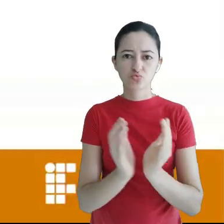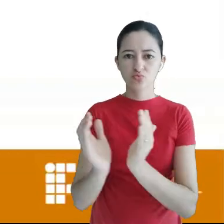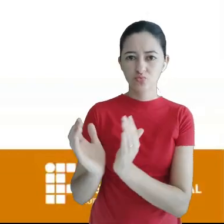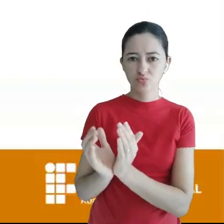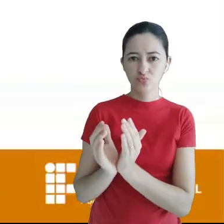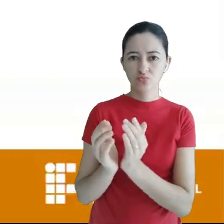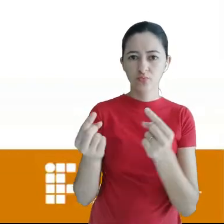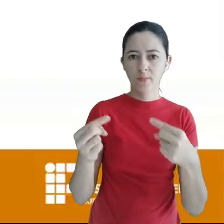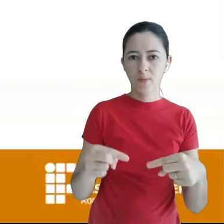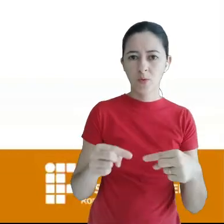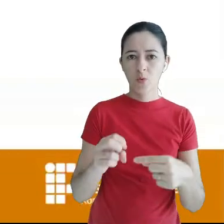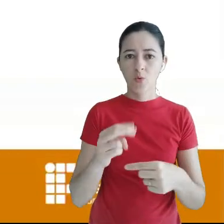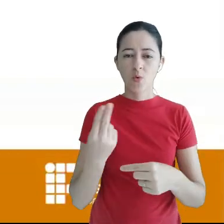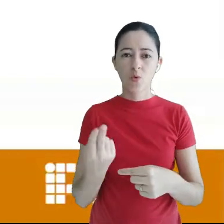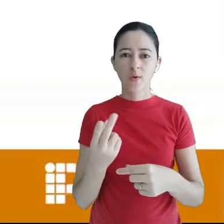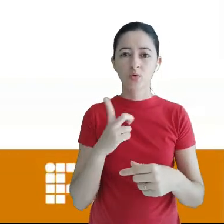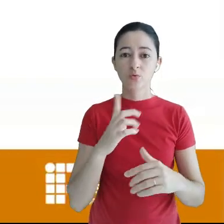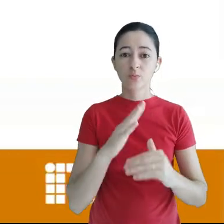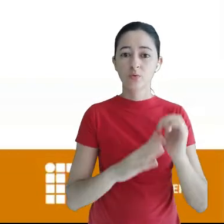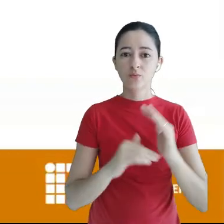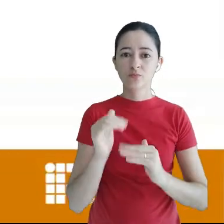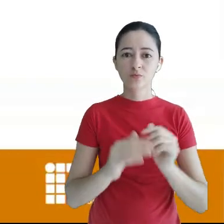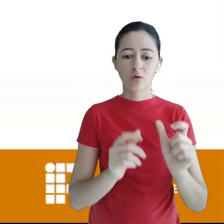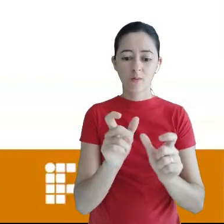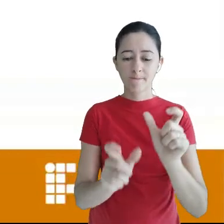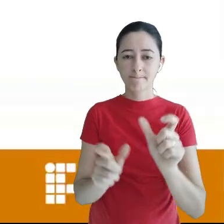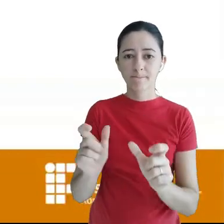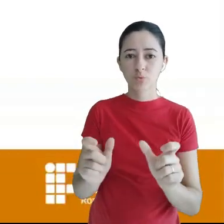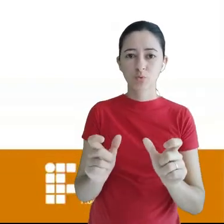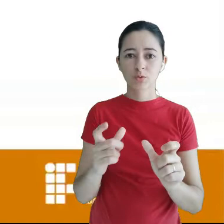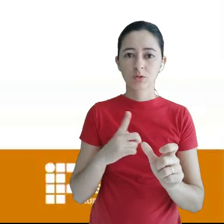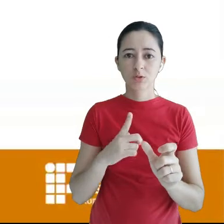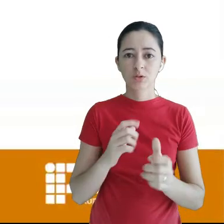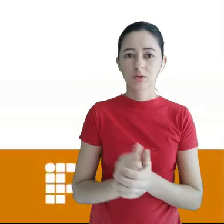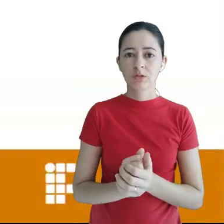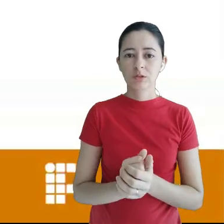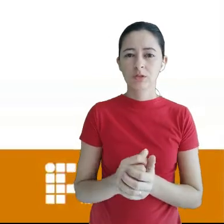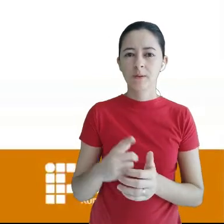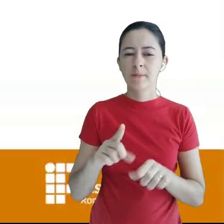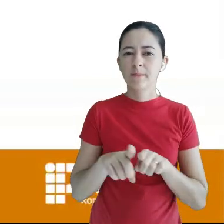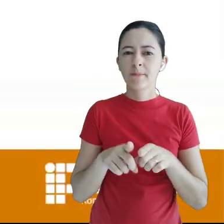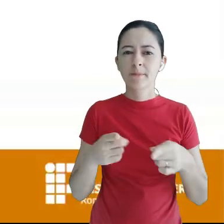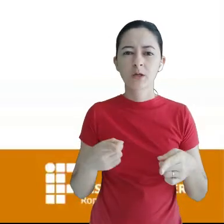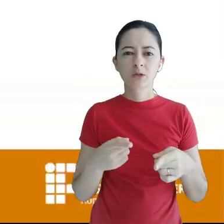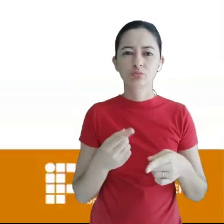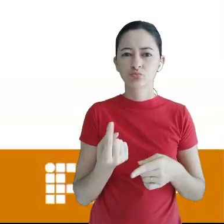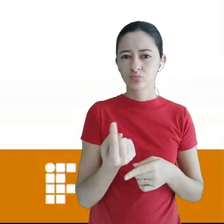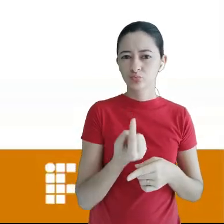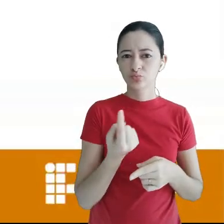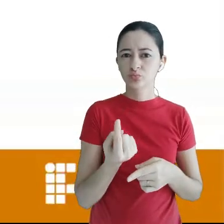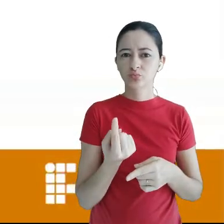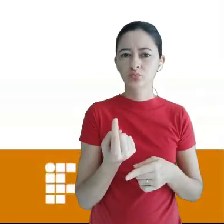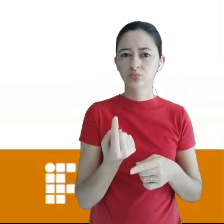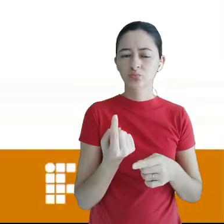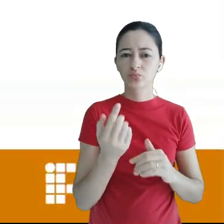ou entre jogadores? A partida é entre os dois. Mas um jogador,